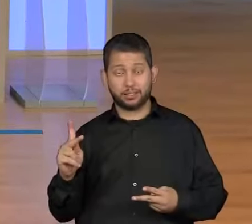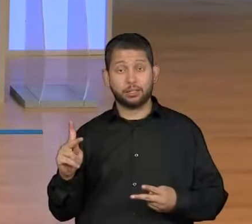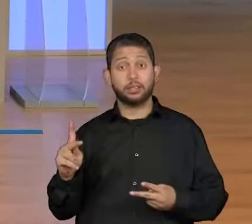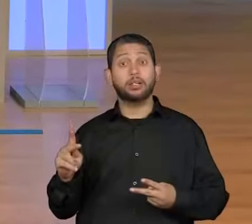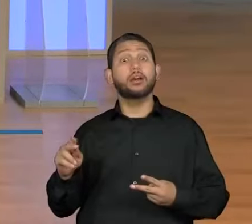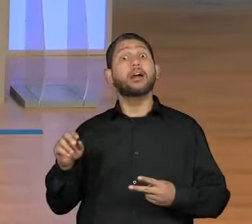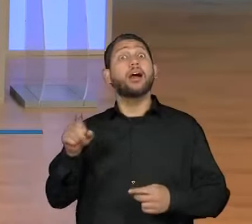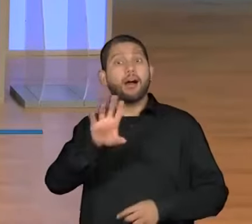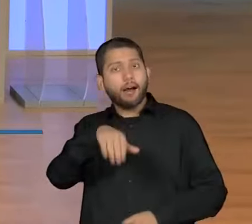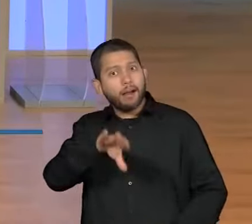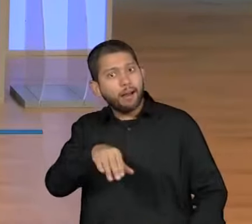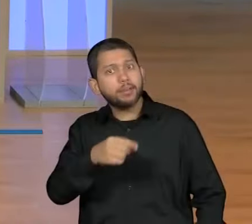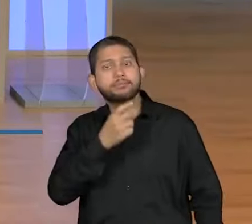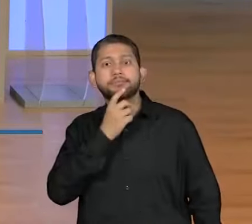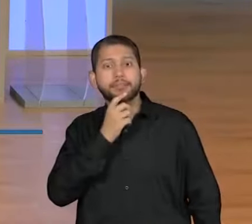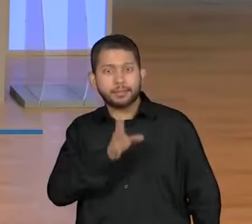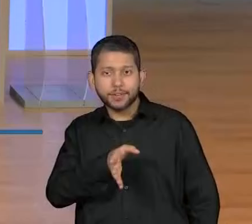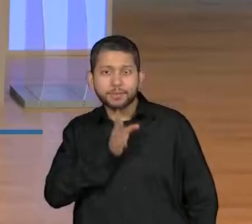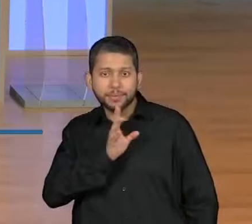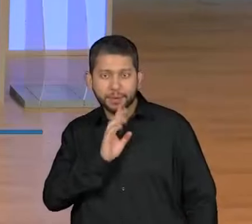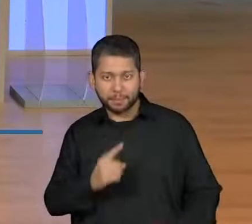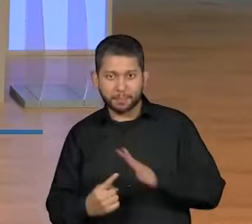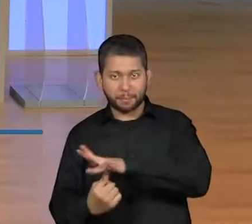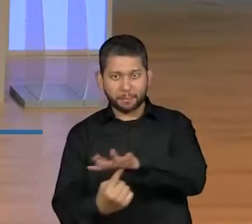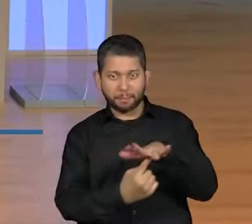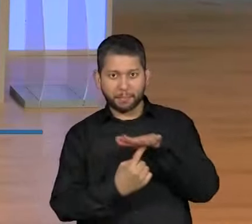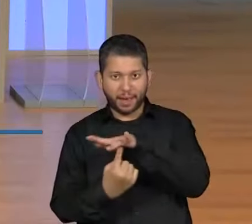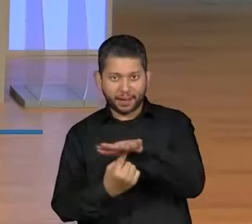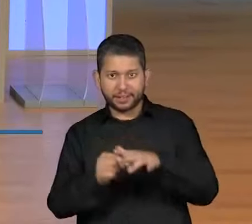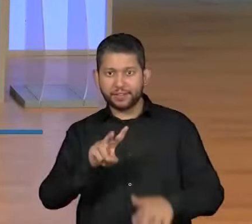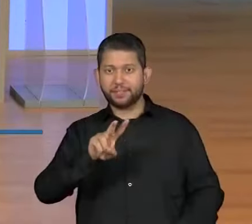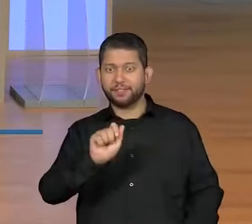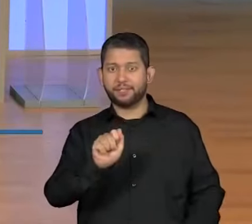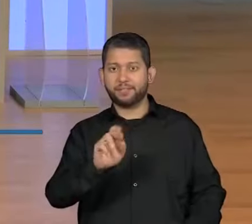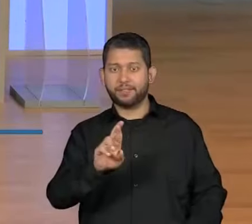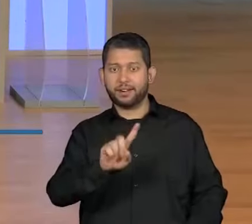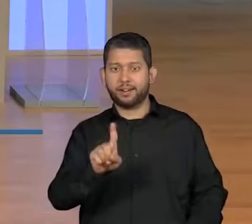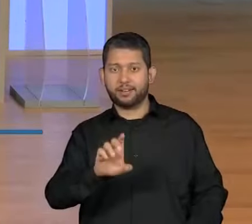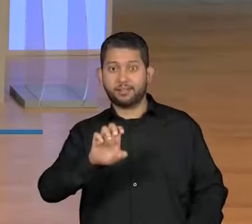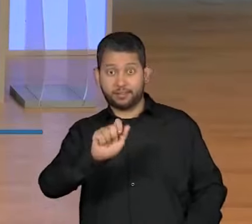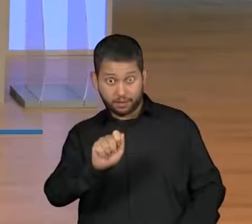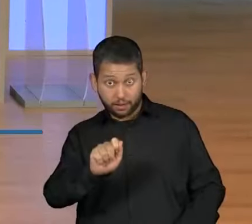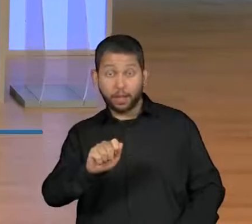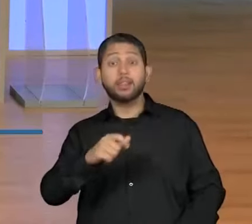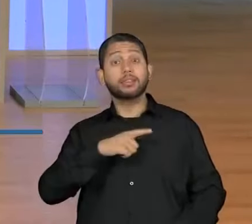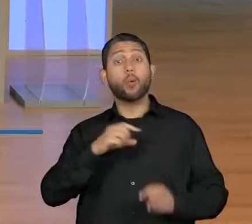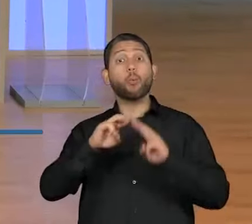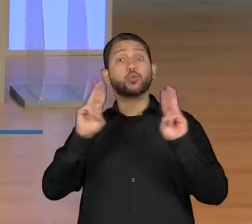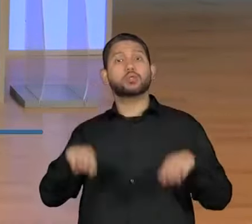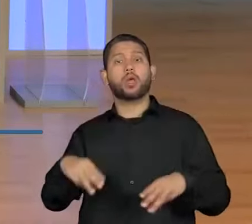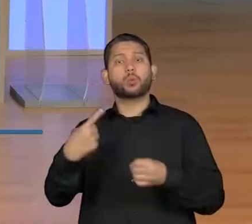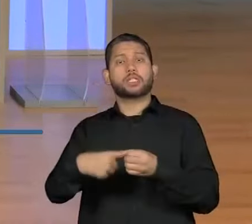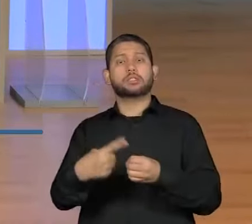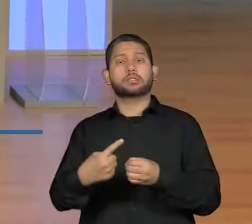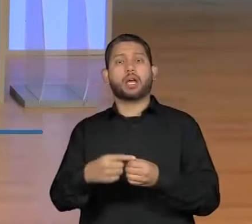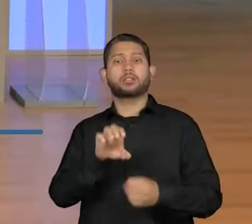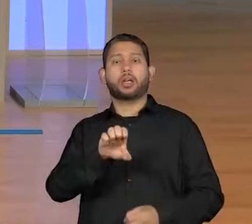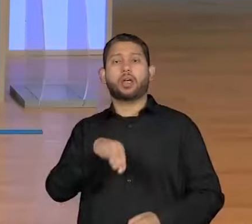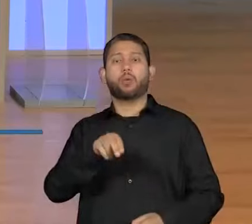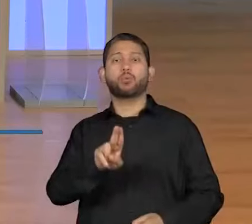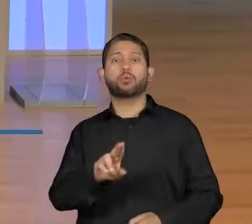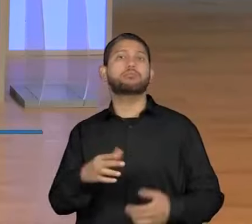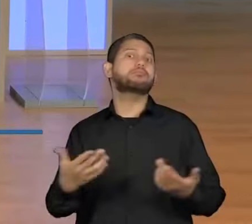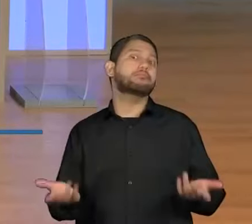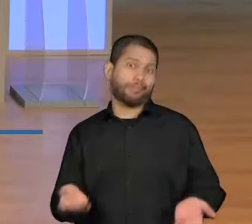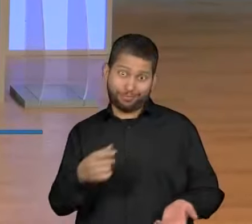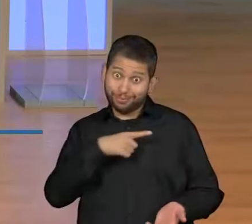da Cidade, que nós podemos aprender ali um pouquinho mais sobre a origem dela. Mas como toda cidade tem os seus problemas,